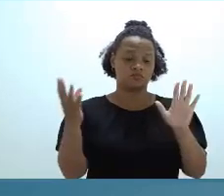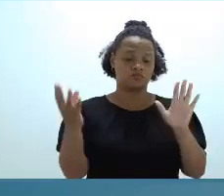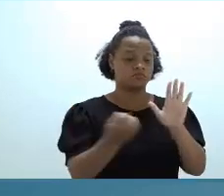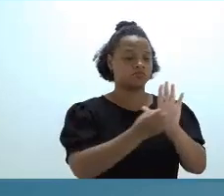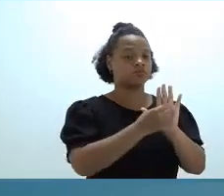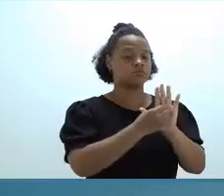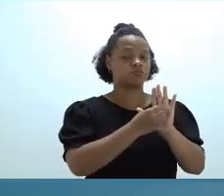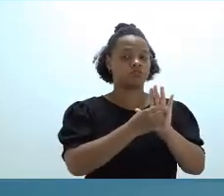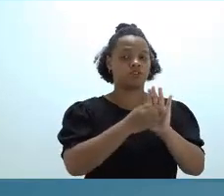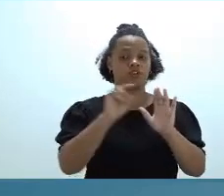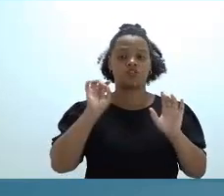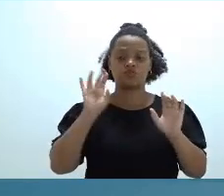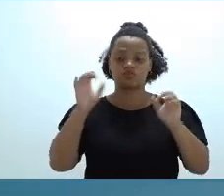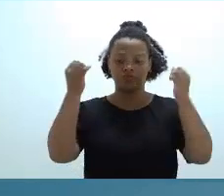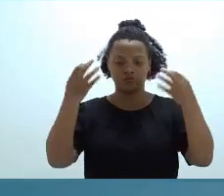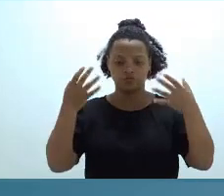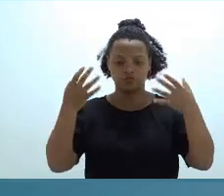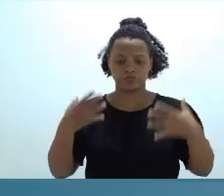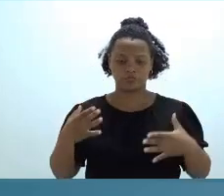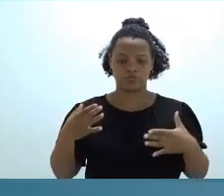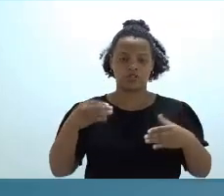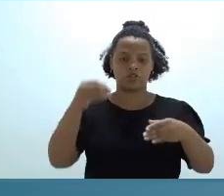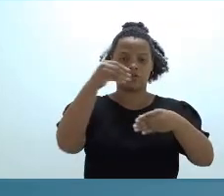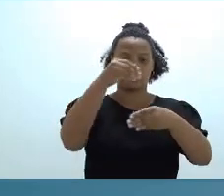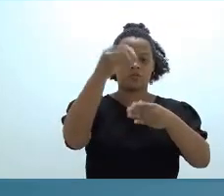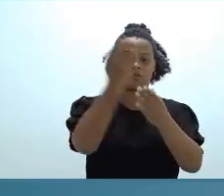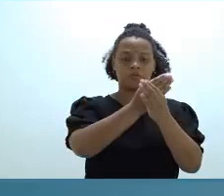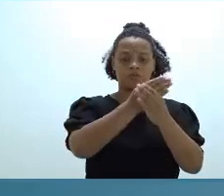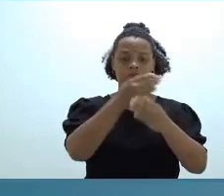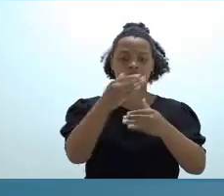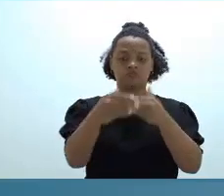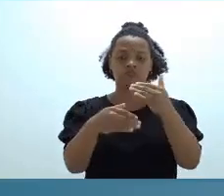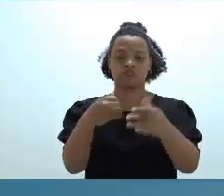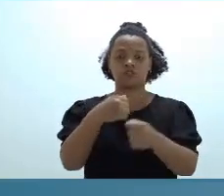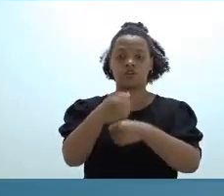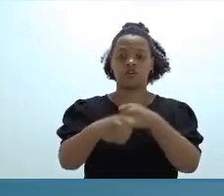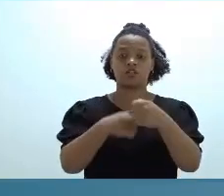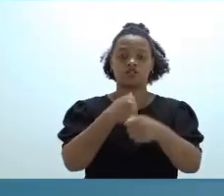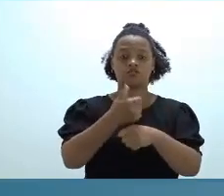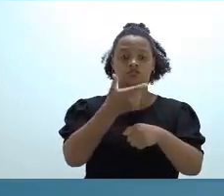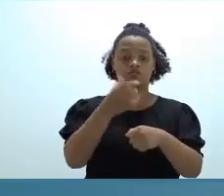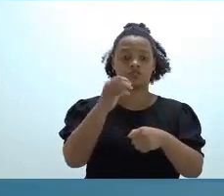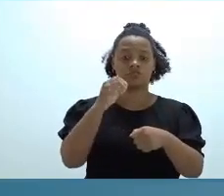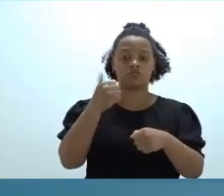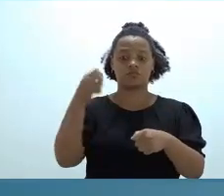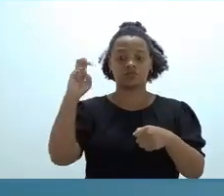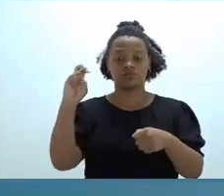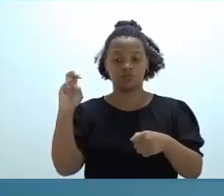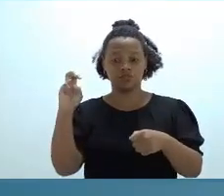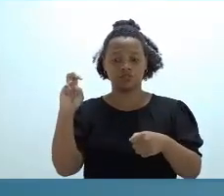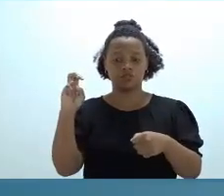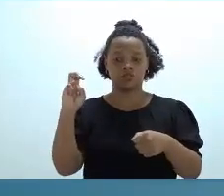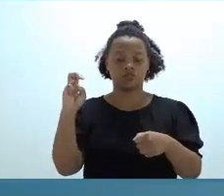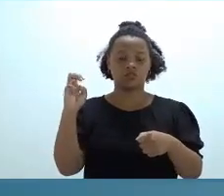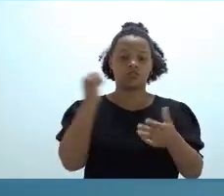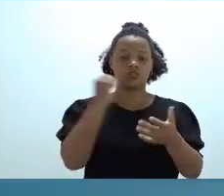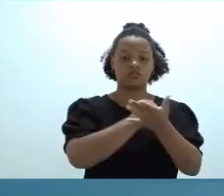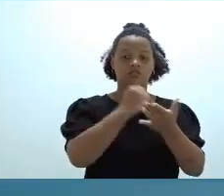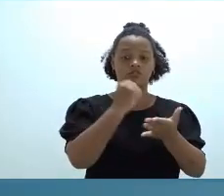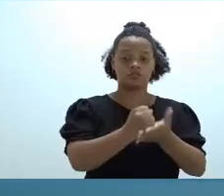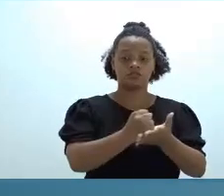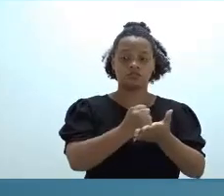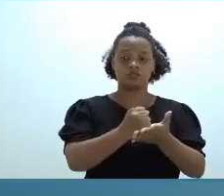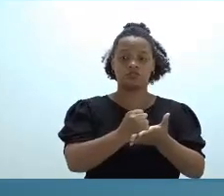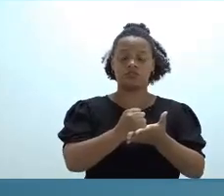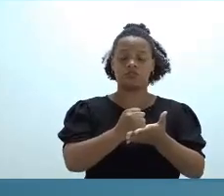é só para explicar, o trânsito julgado foi 2015 e a certidão do secretário é 296 e a